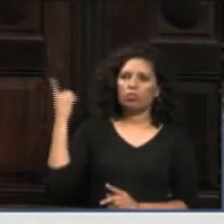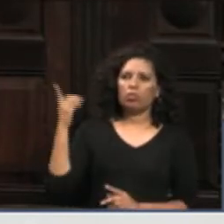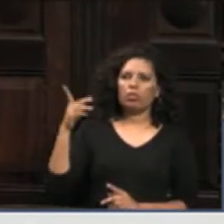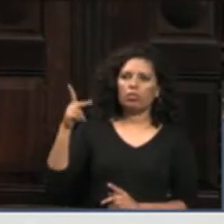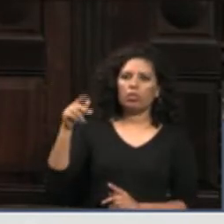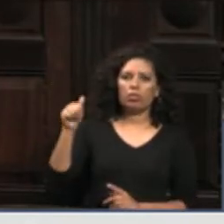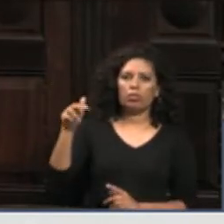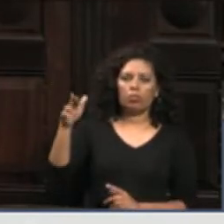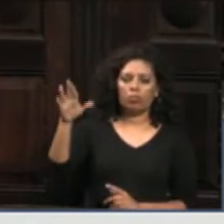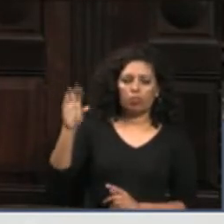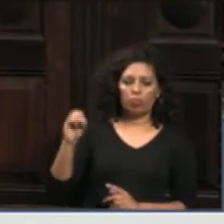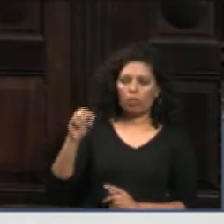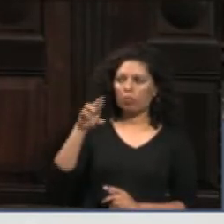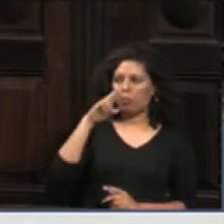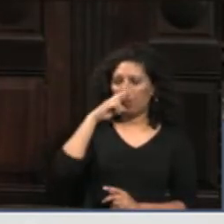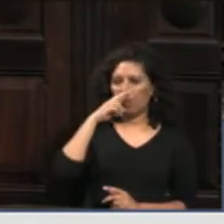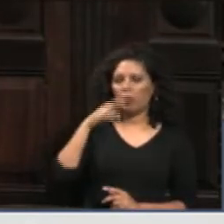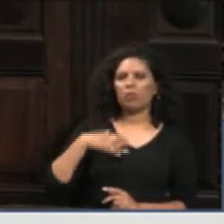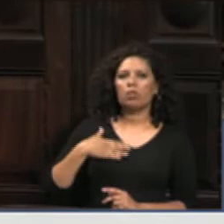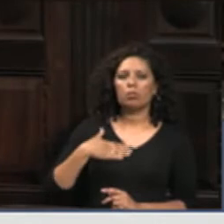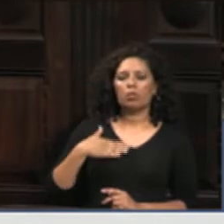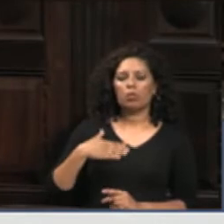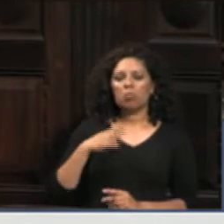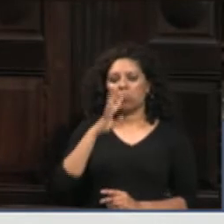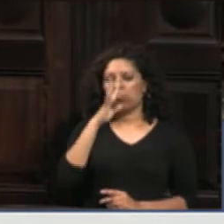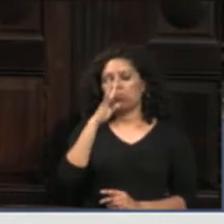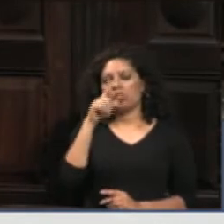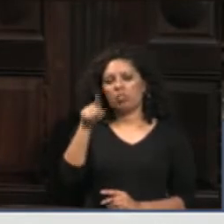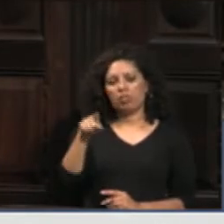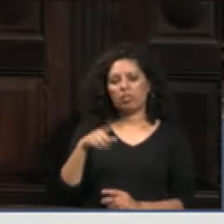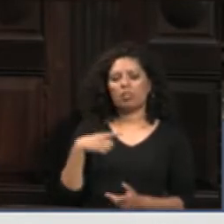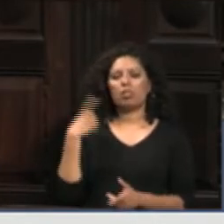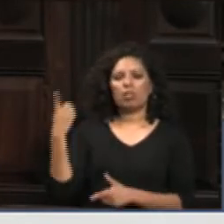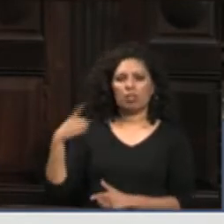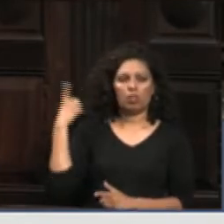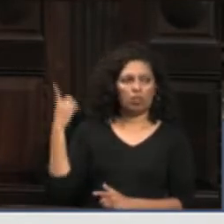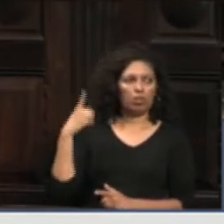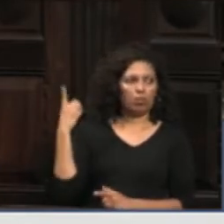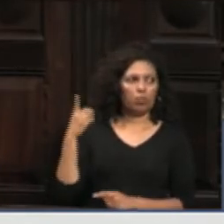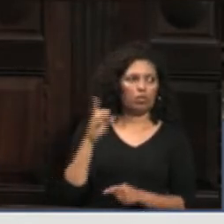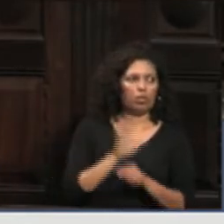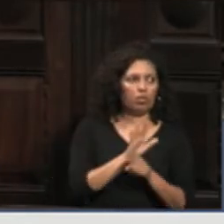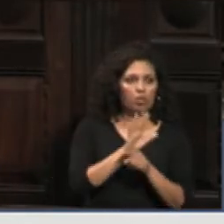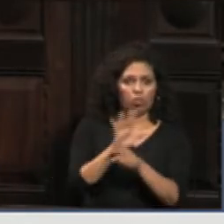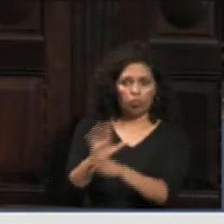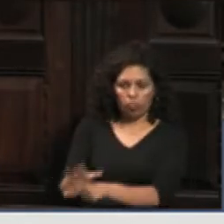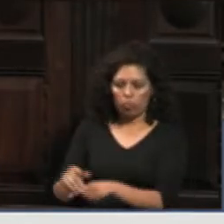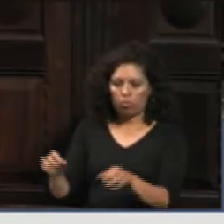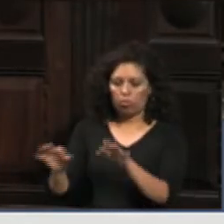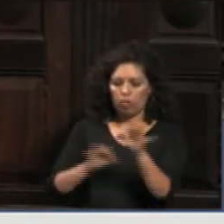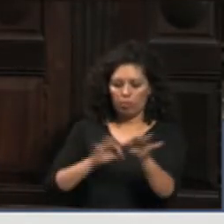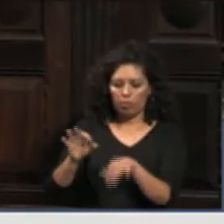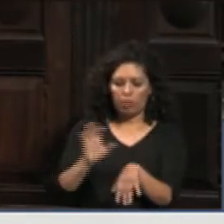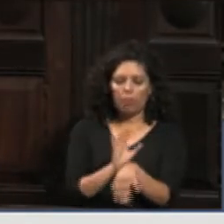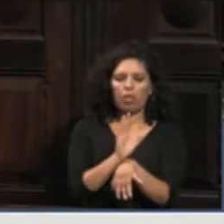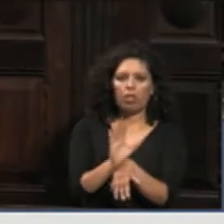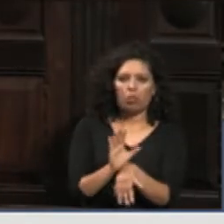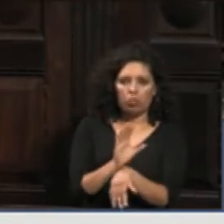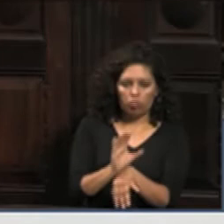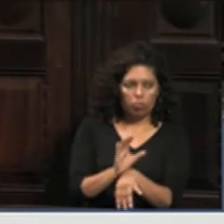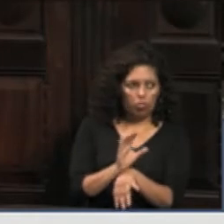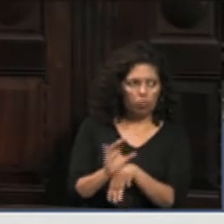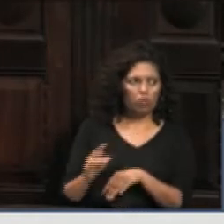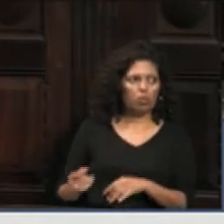minha admiração, Vossa Excelência, que foi um deputado constituinte, que ajudou a fazer essa Constituição, que conforme